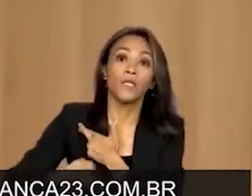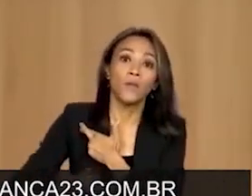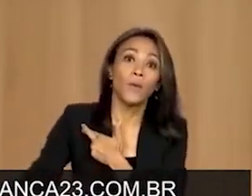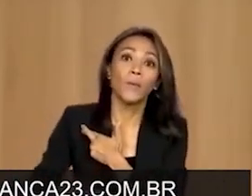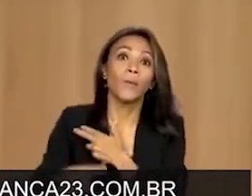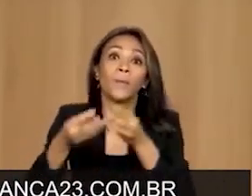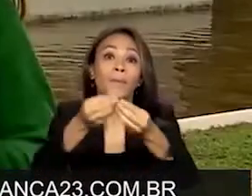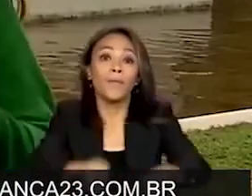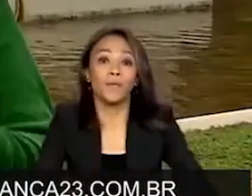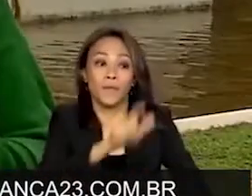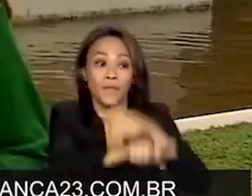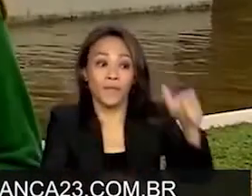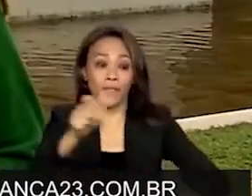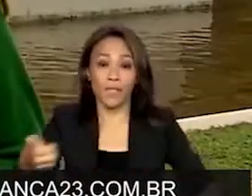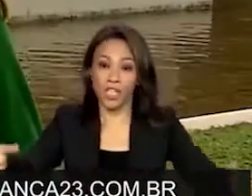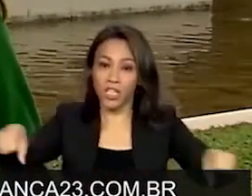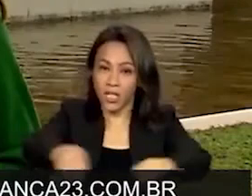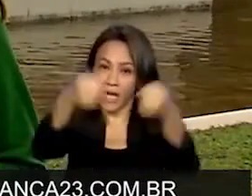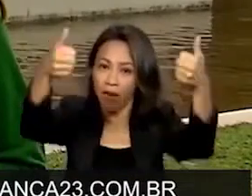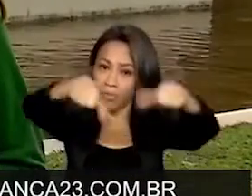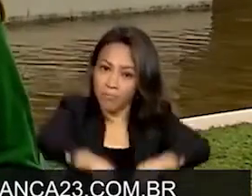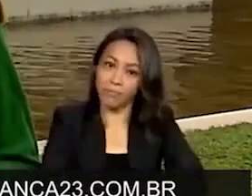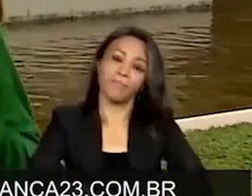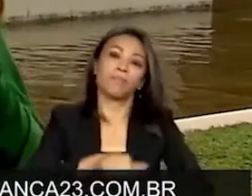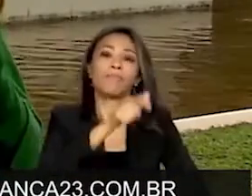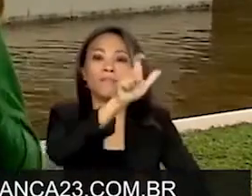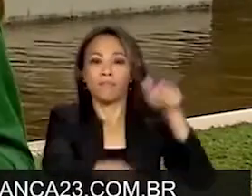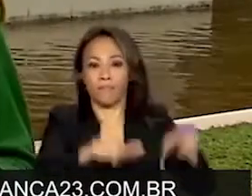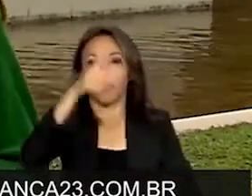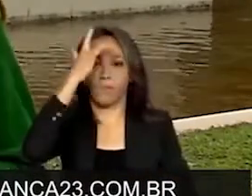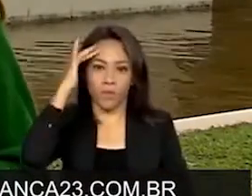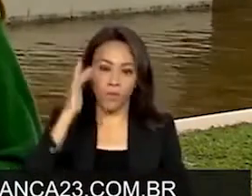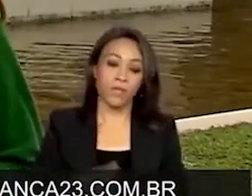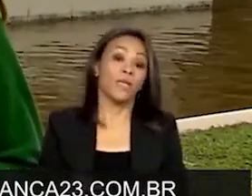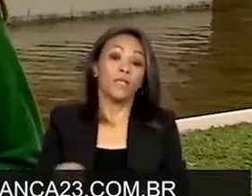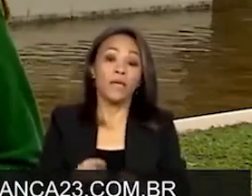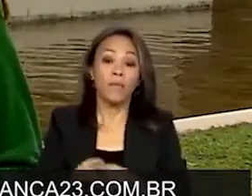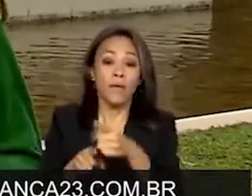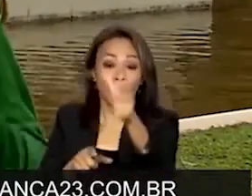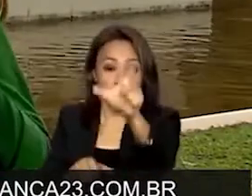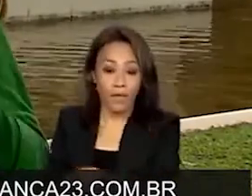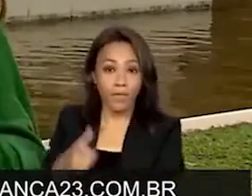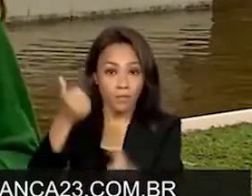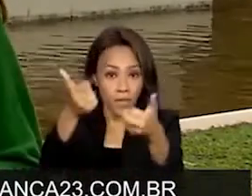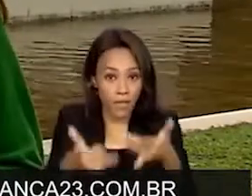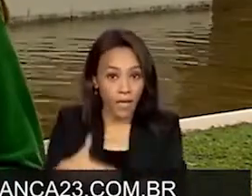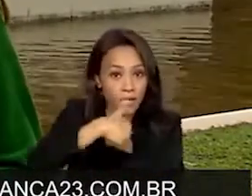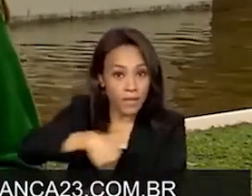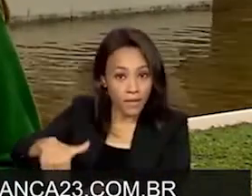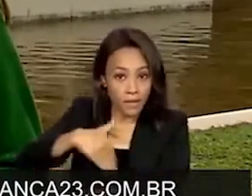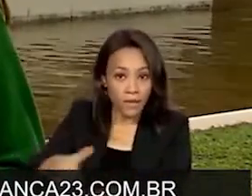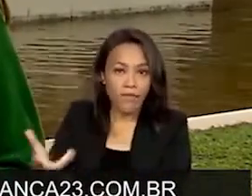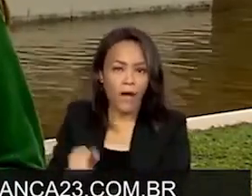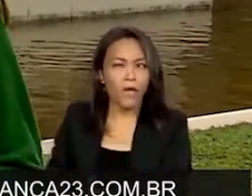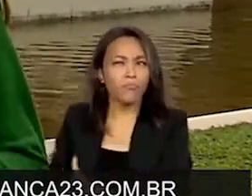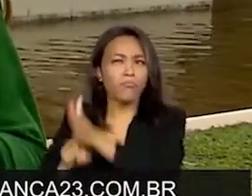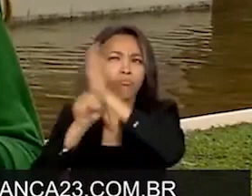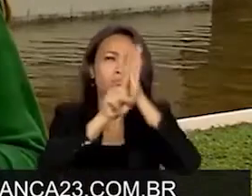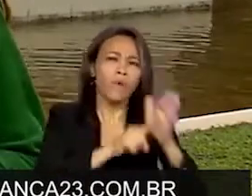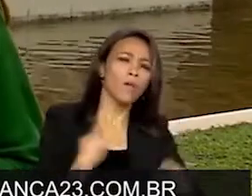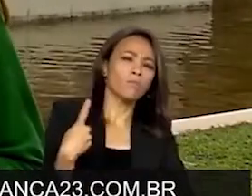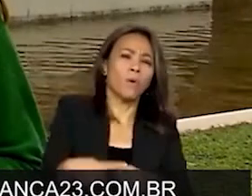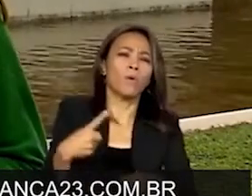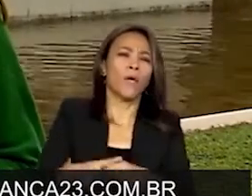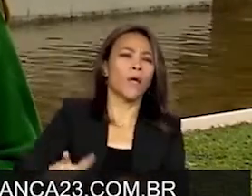das pessoas. A Secretaria de Defesa do Consumidor também quer investigar as causas do aumento dos combustíveis